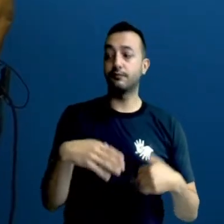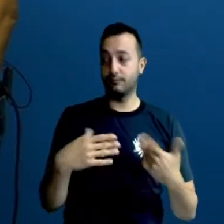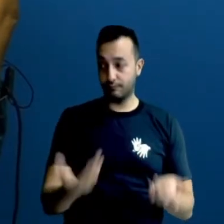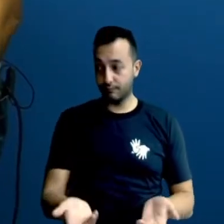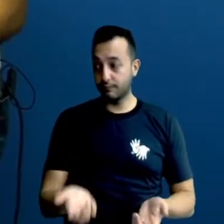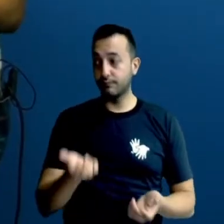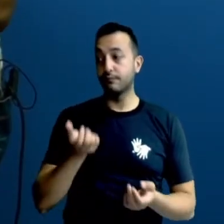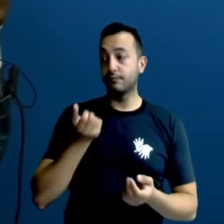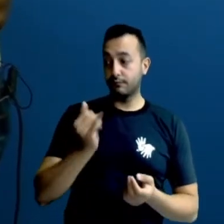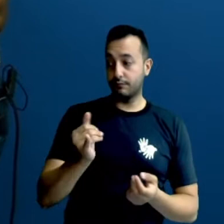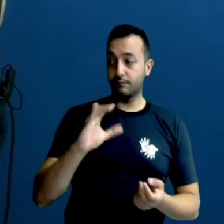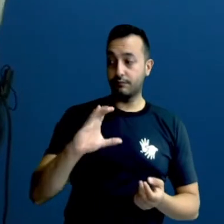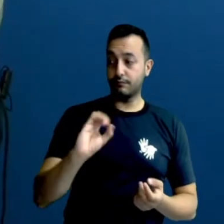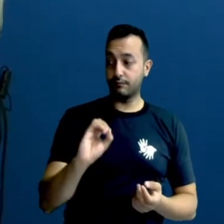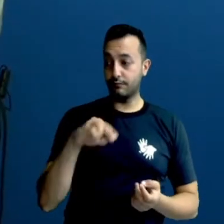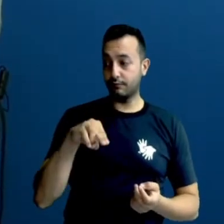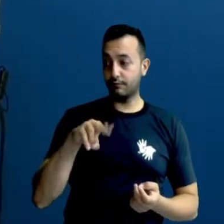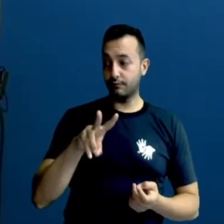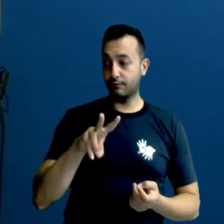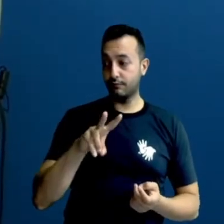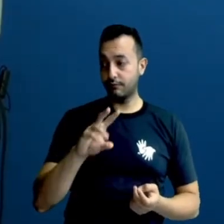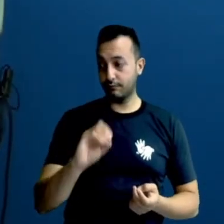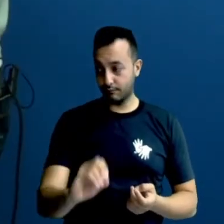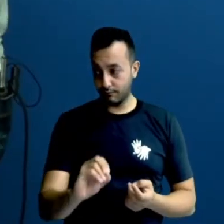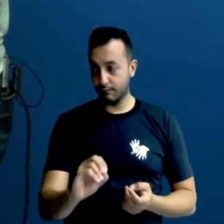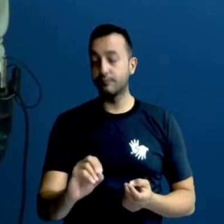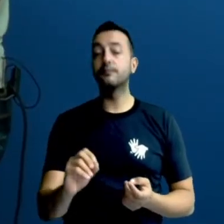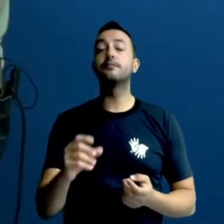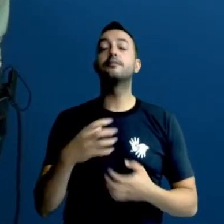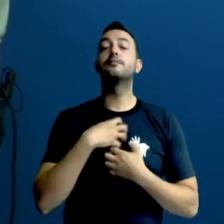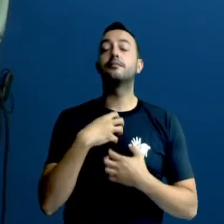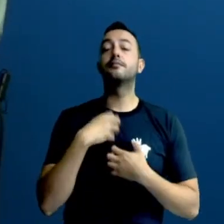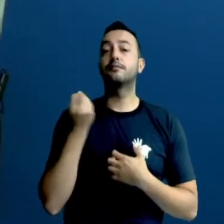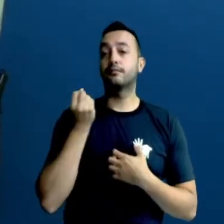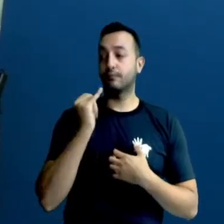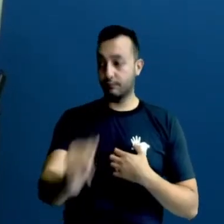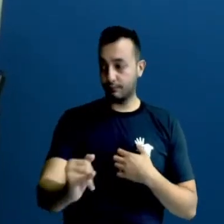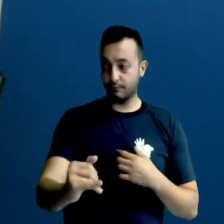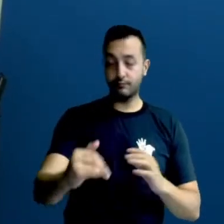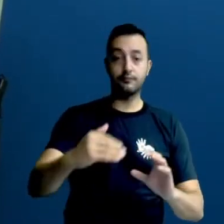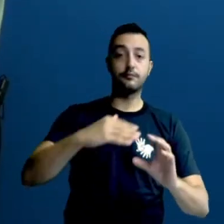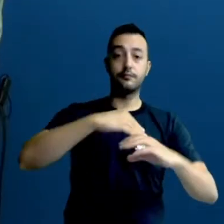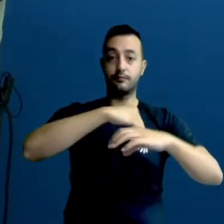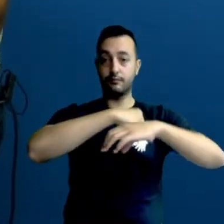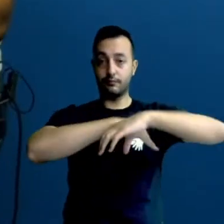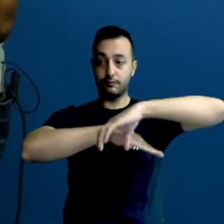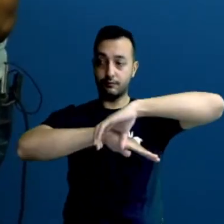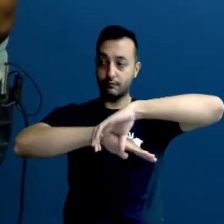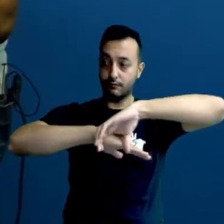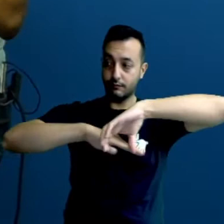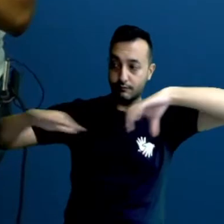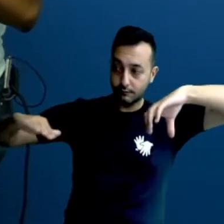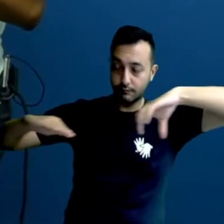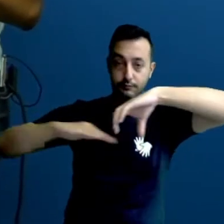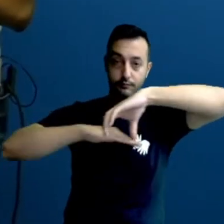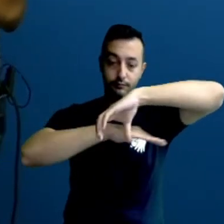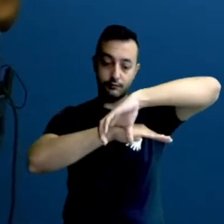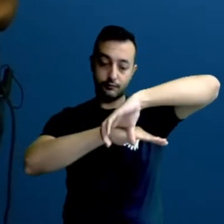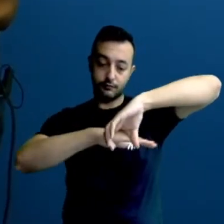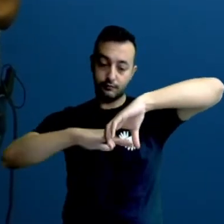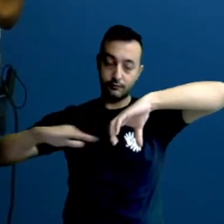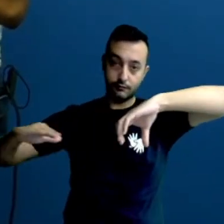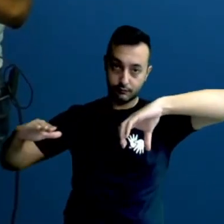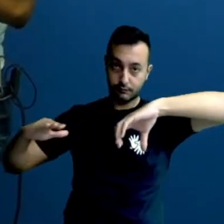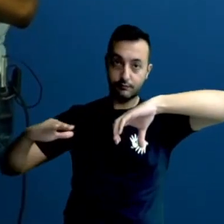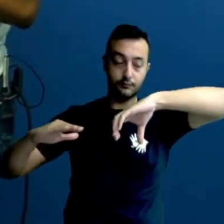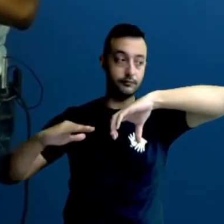polígono côncavo é aquele que, se a gente vier com um segmento de reta e cortar, for